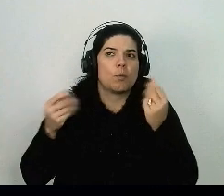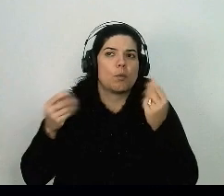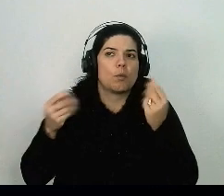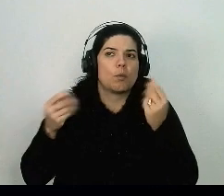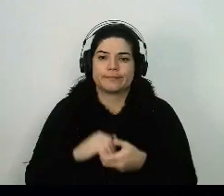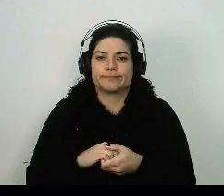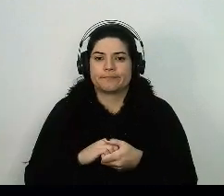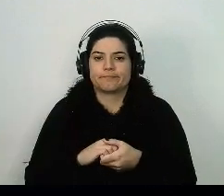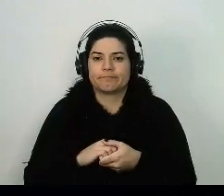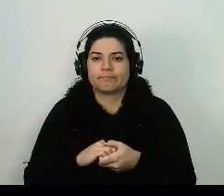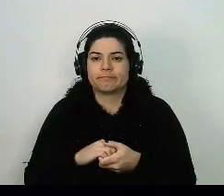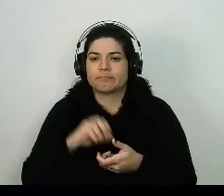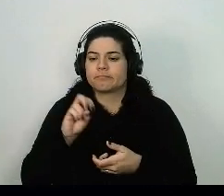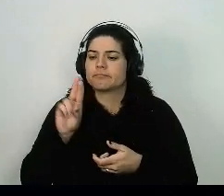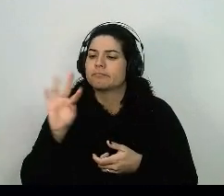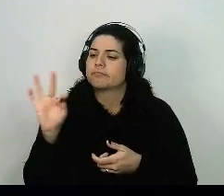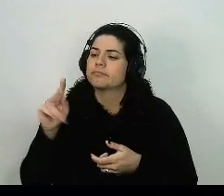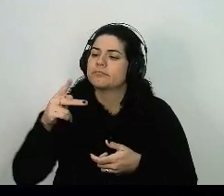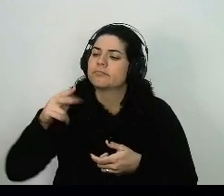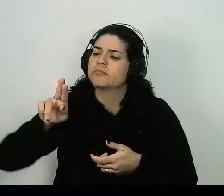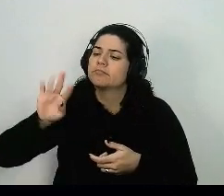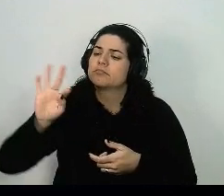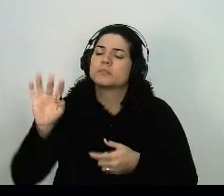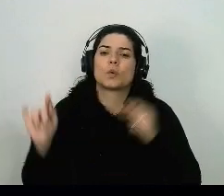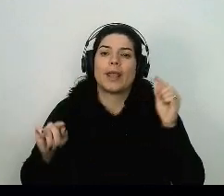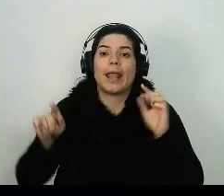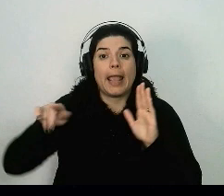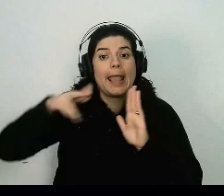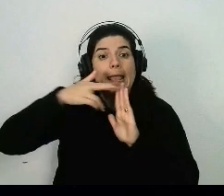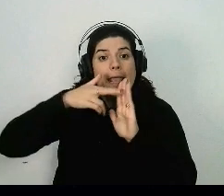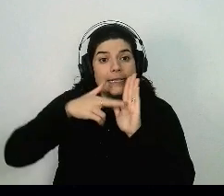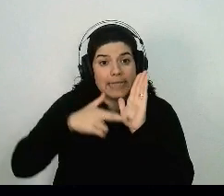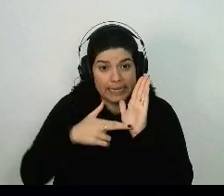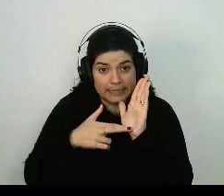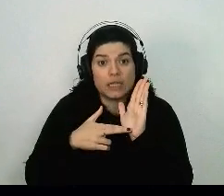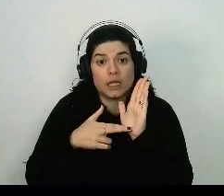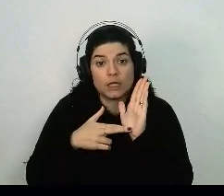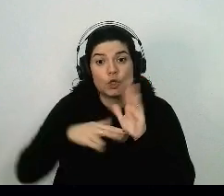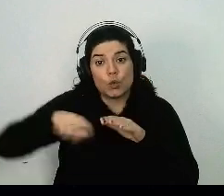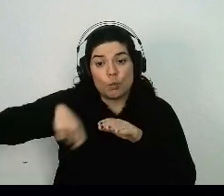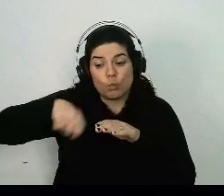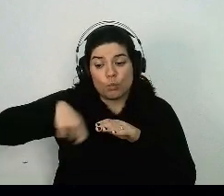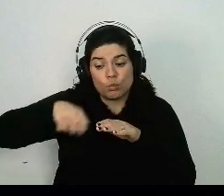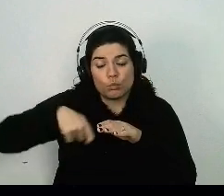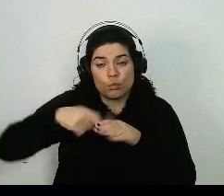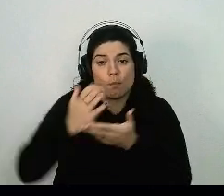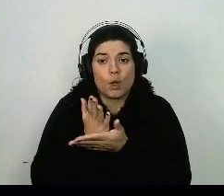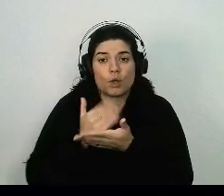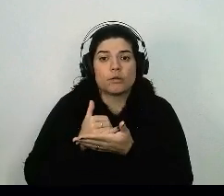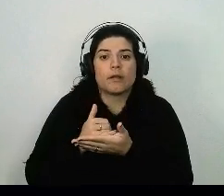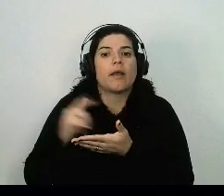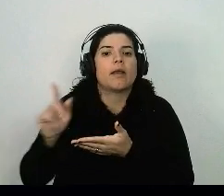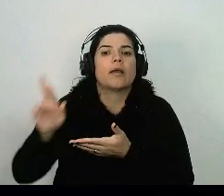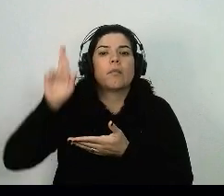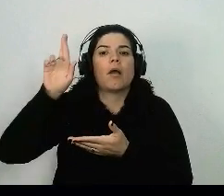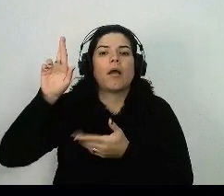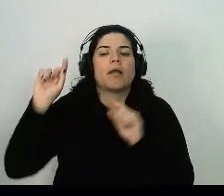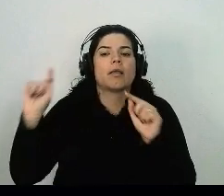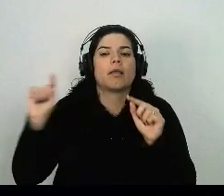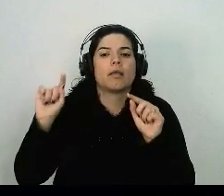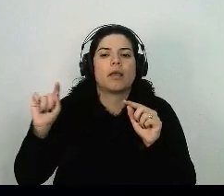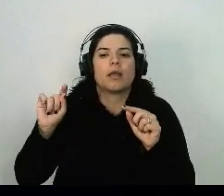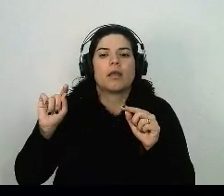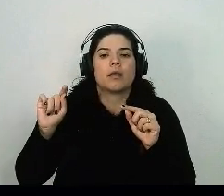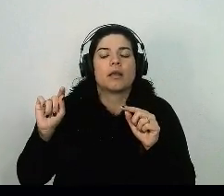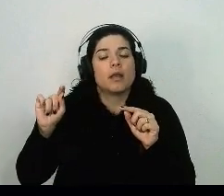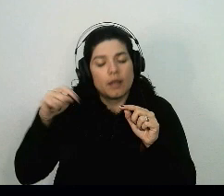que sai disso? Receita do bolo. Quem que é o customer? Eu. Próximo passo. Aí eu já descobri que com a receita do bolo eu